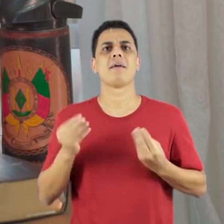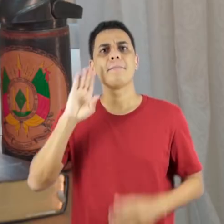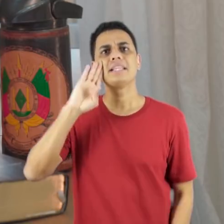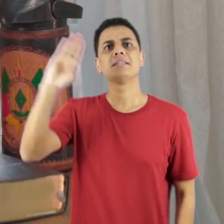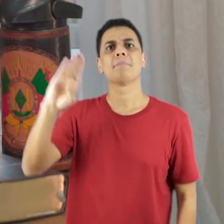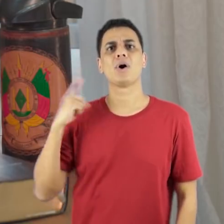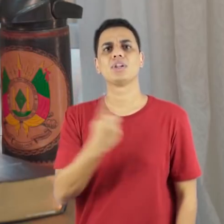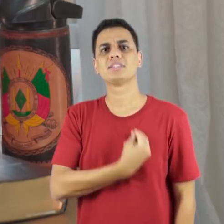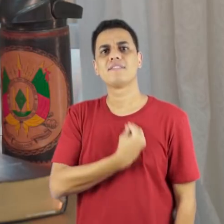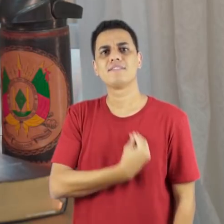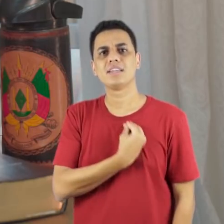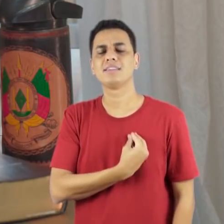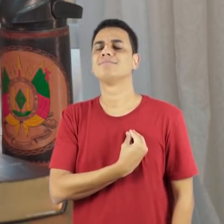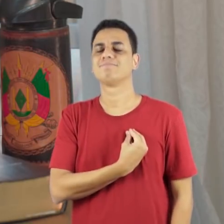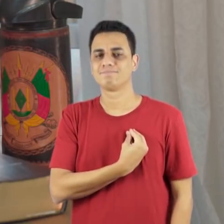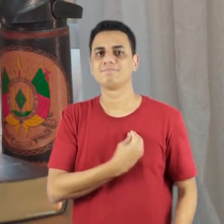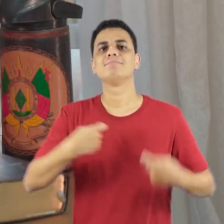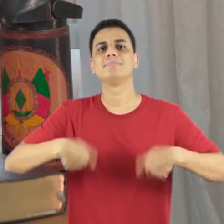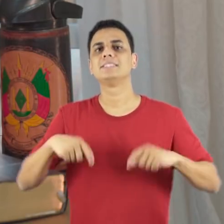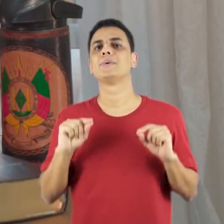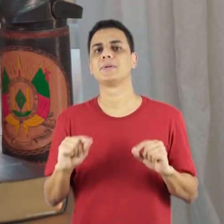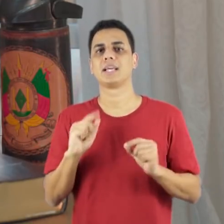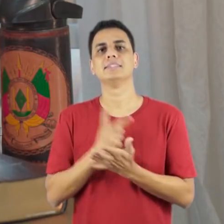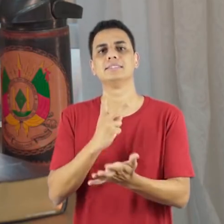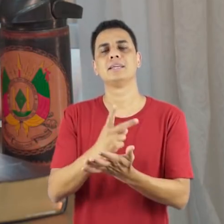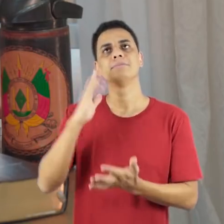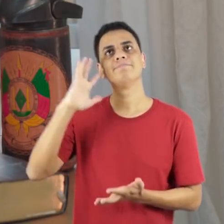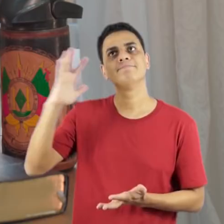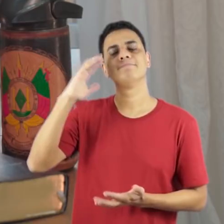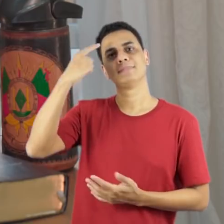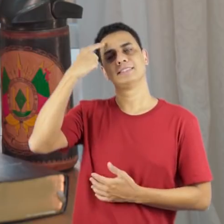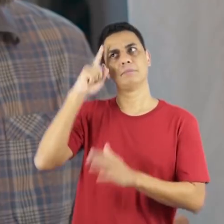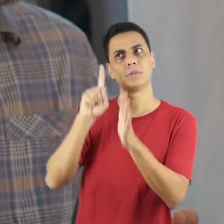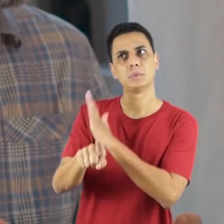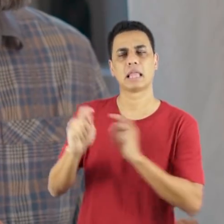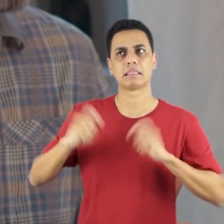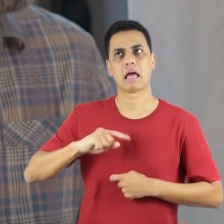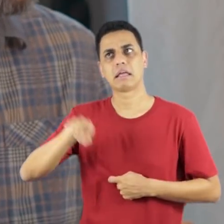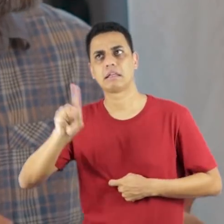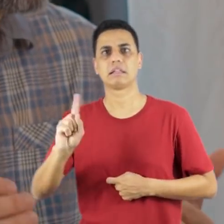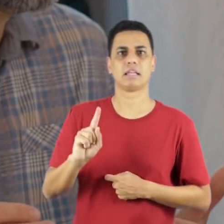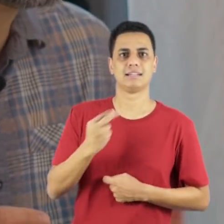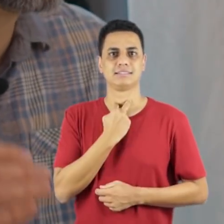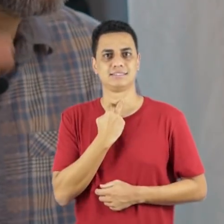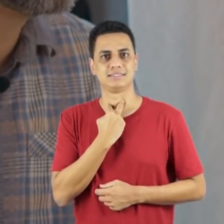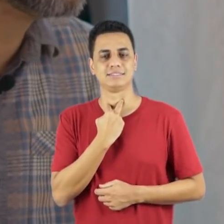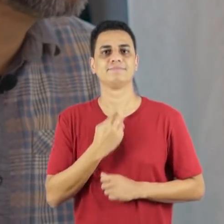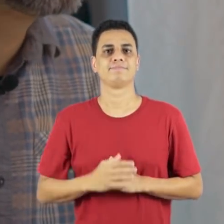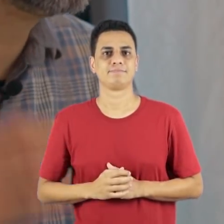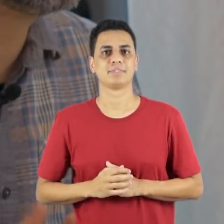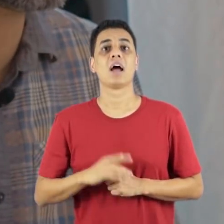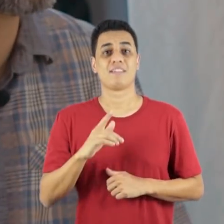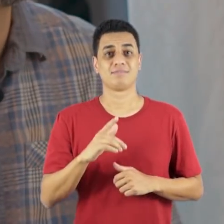e para quase tudo que a gente precisa fazer, a gente faz perguntas que antes não eram necessárias. A gente lembra que a insegurança também